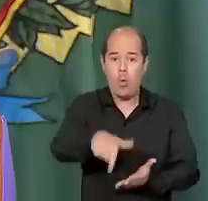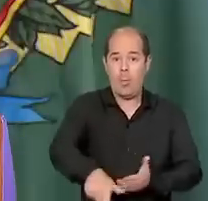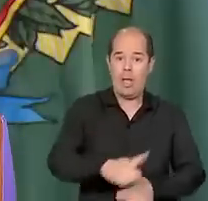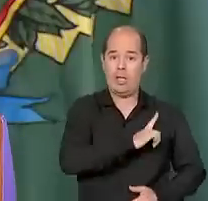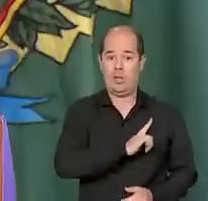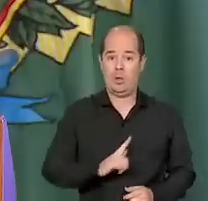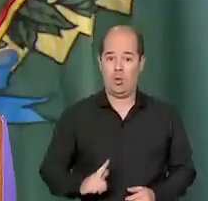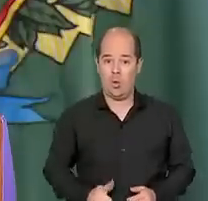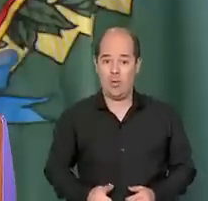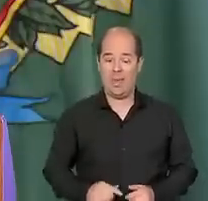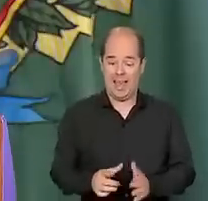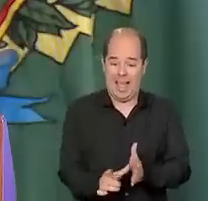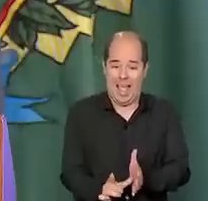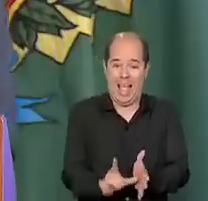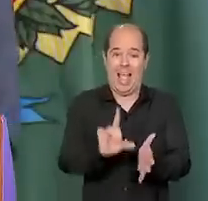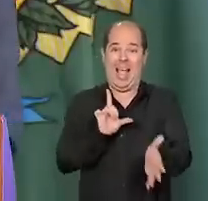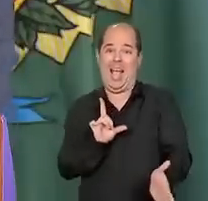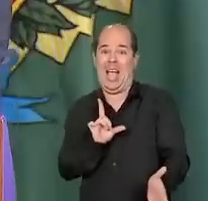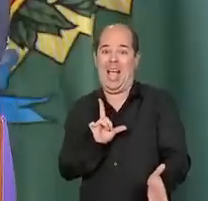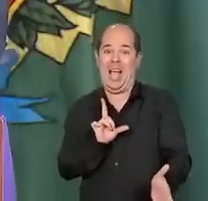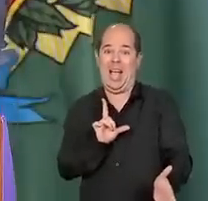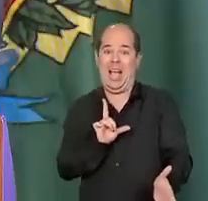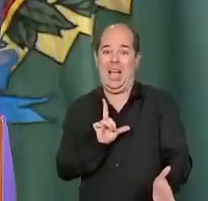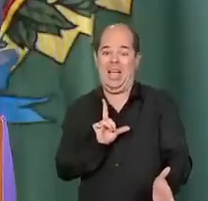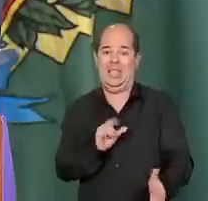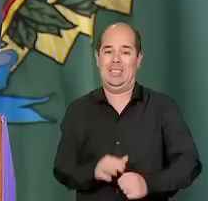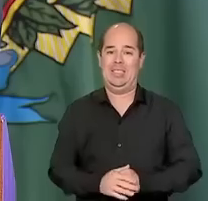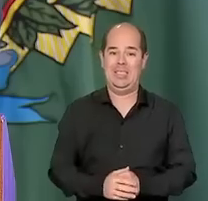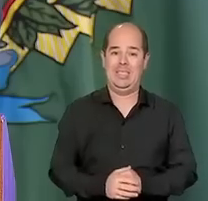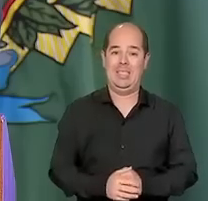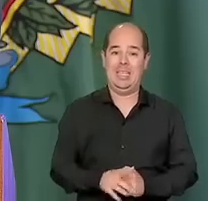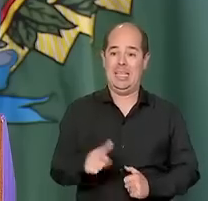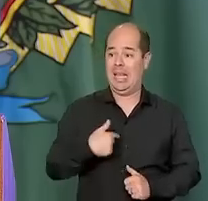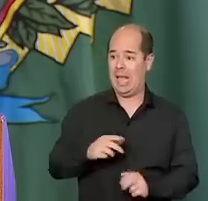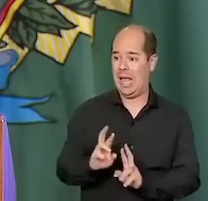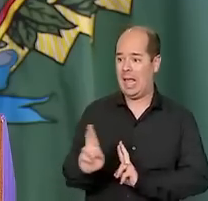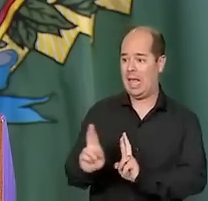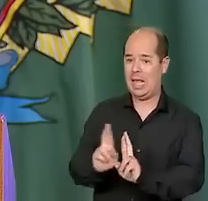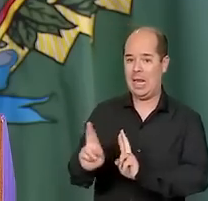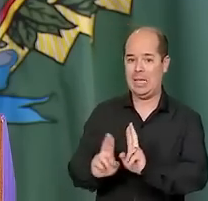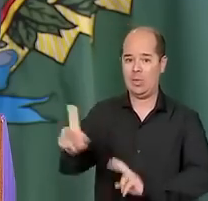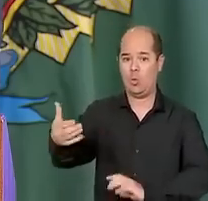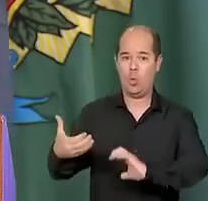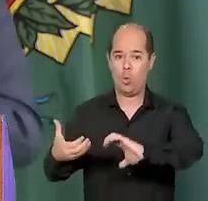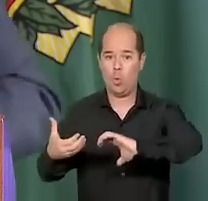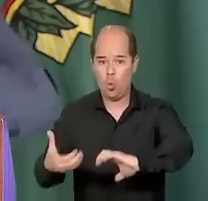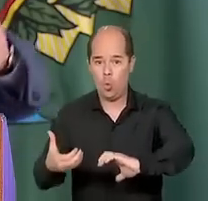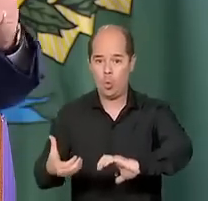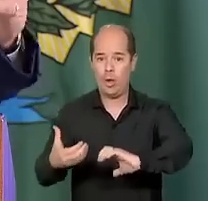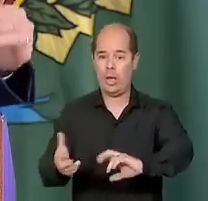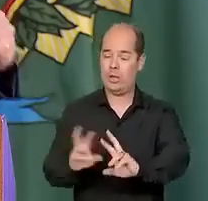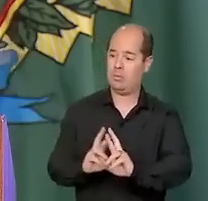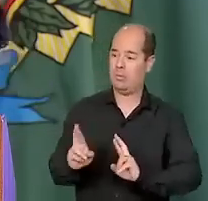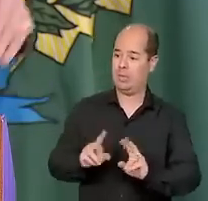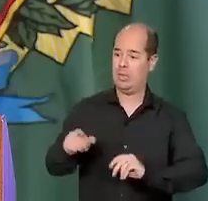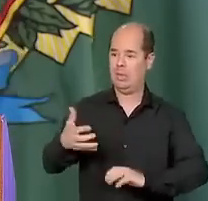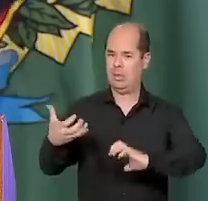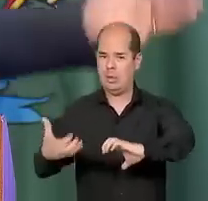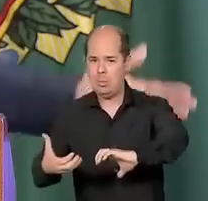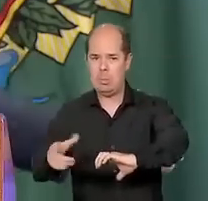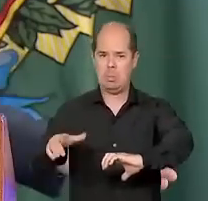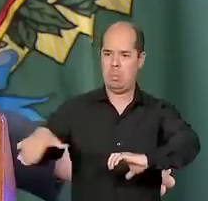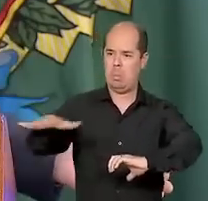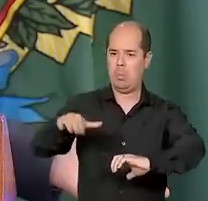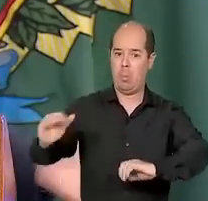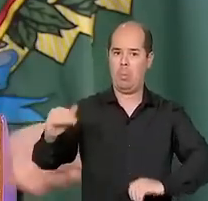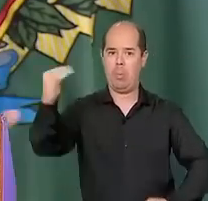antes de tomar posse e conseguir estabelecer uma relação com o Congresso Nacional numa maioria